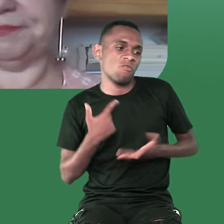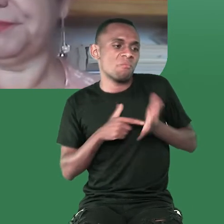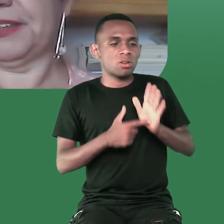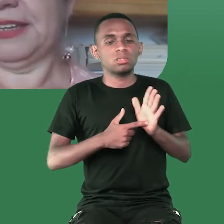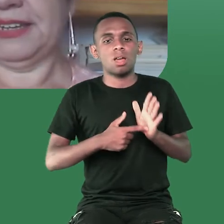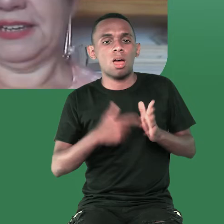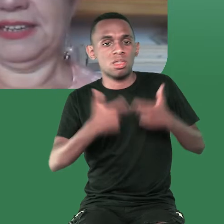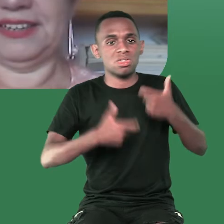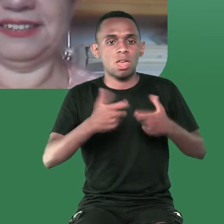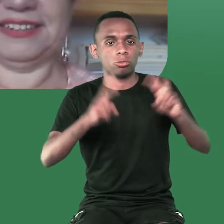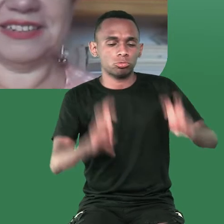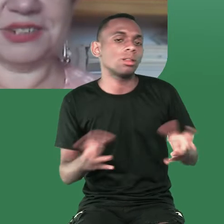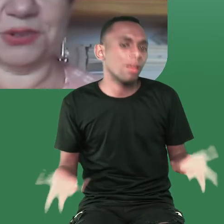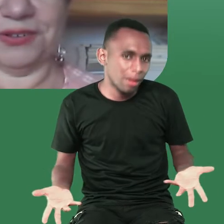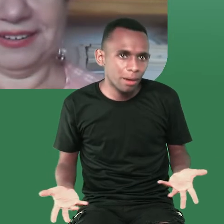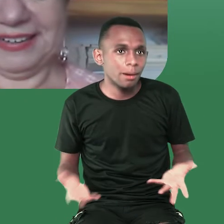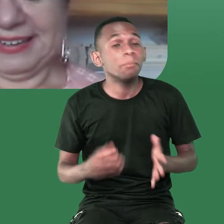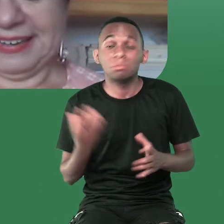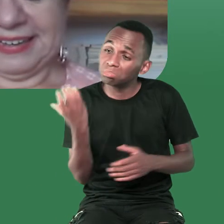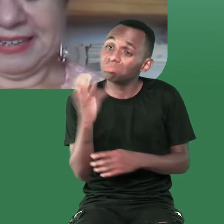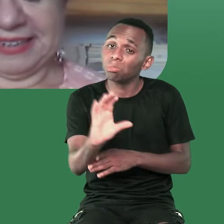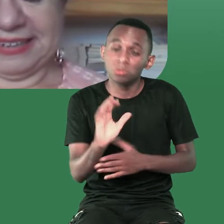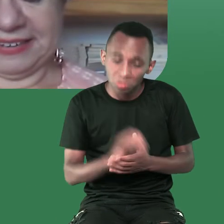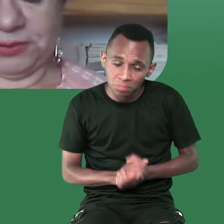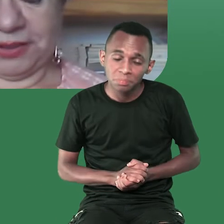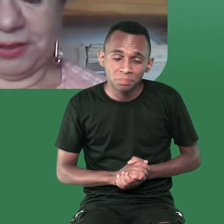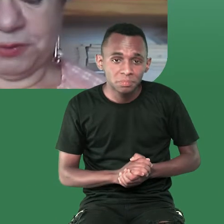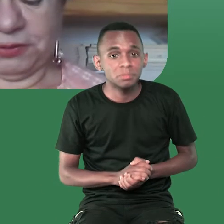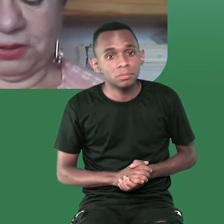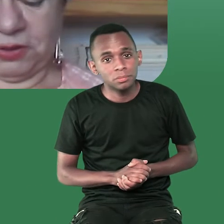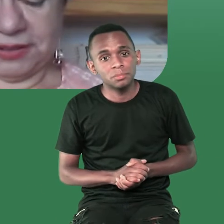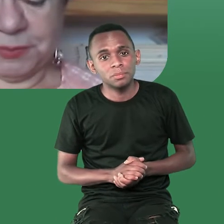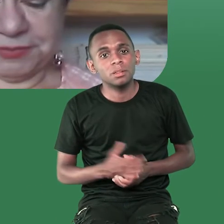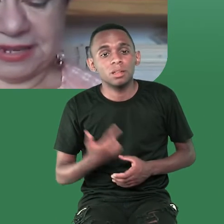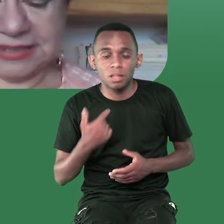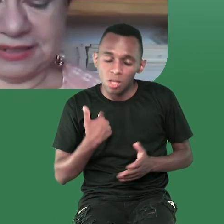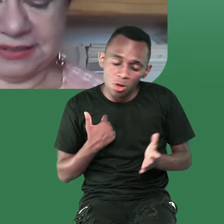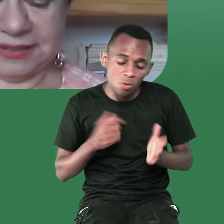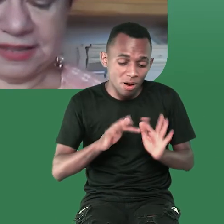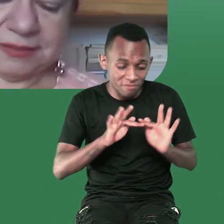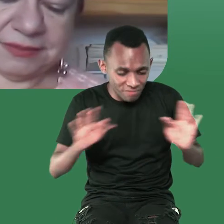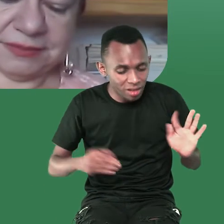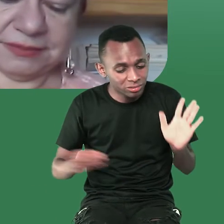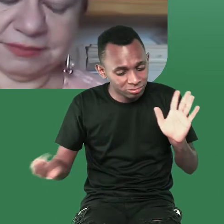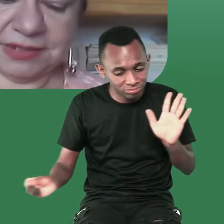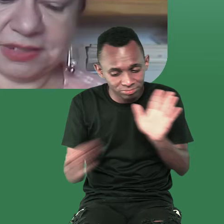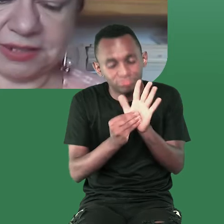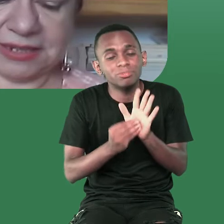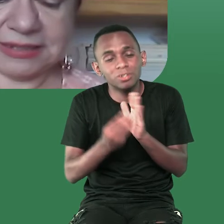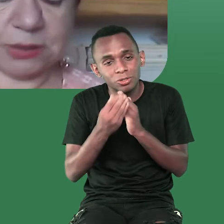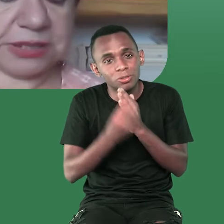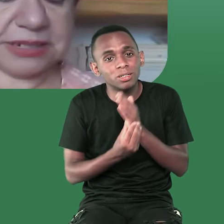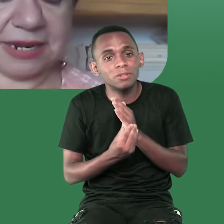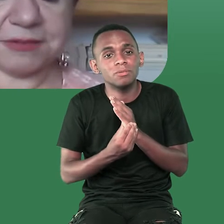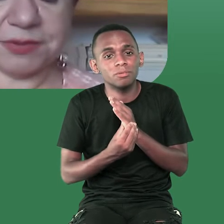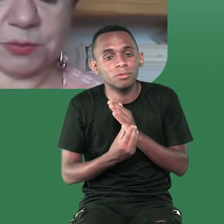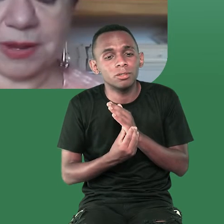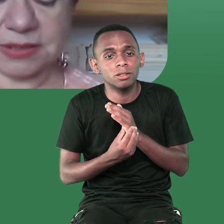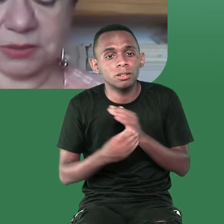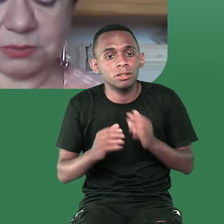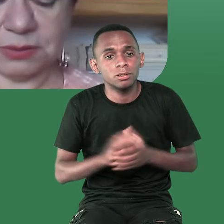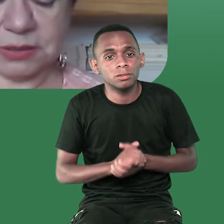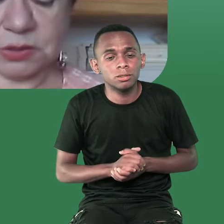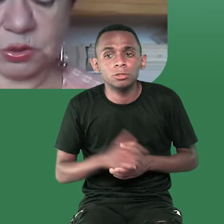pornográfico, né? E lançou. Tanto é que eu coloco aqui uma frase dela que é isso, né? Se eu disser que